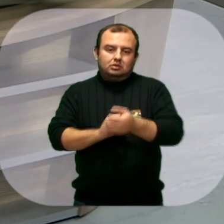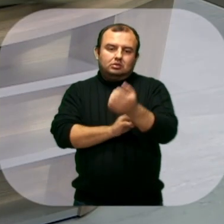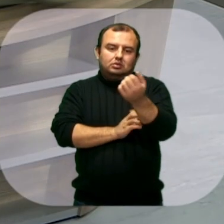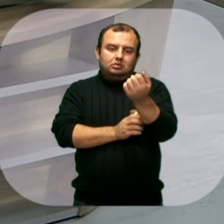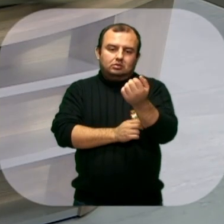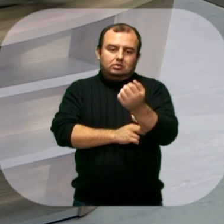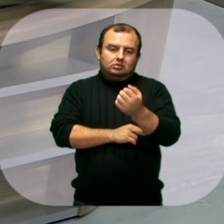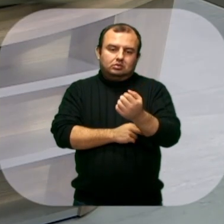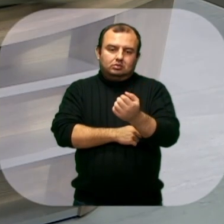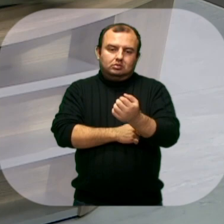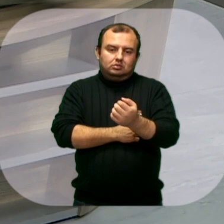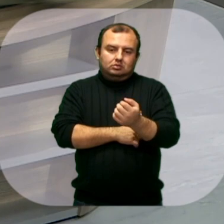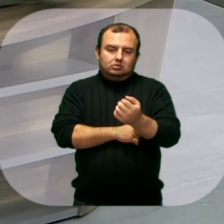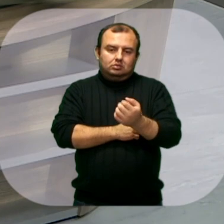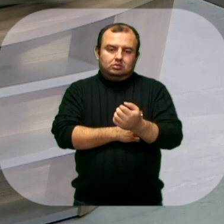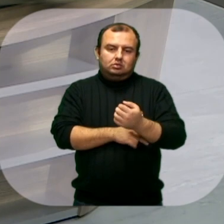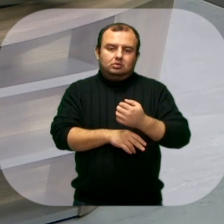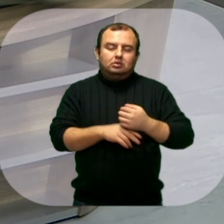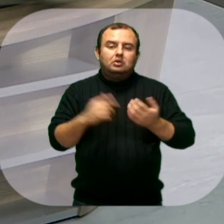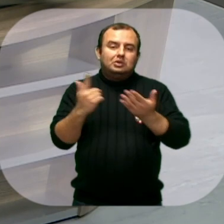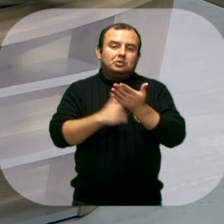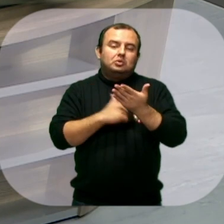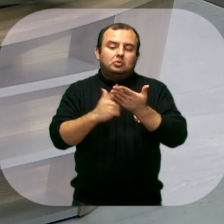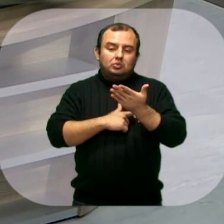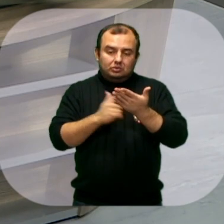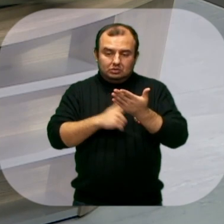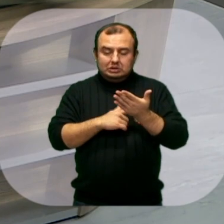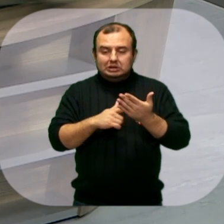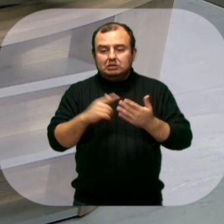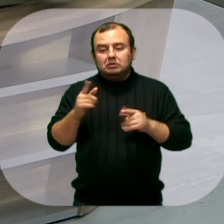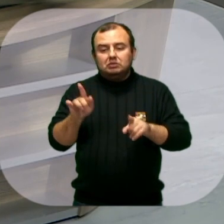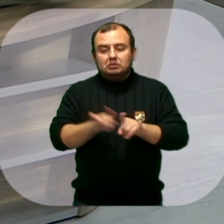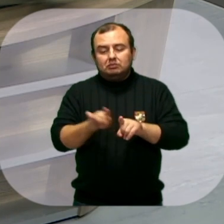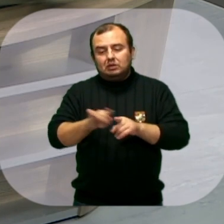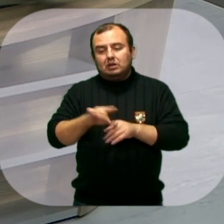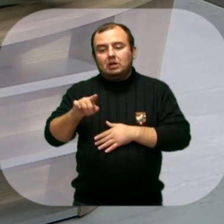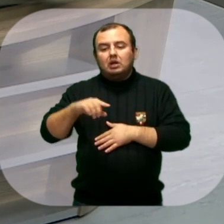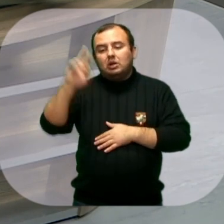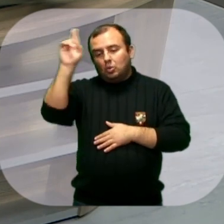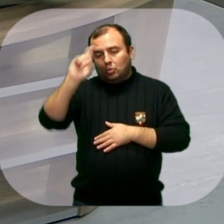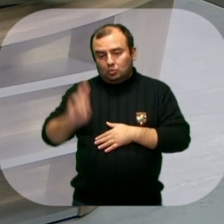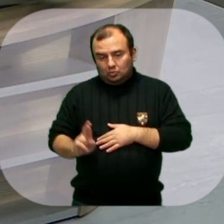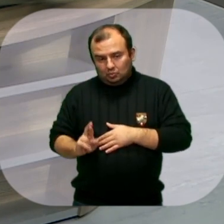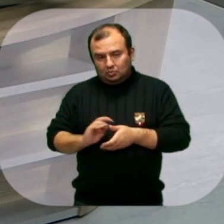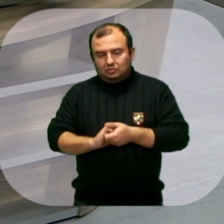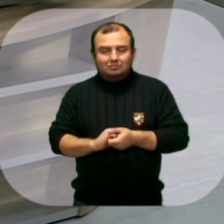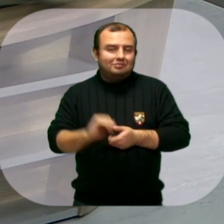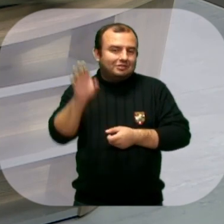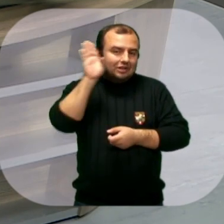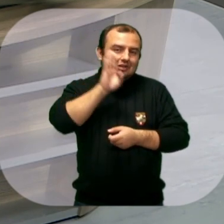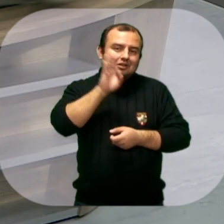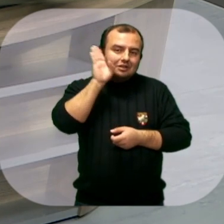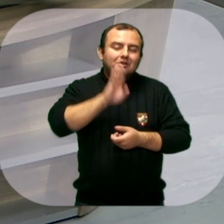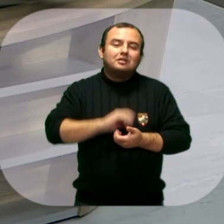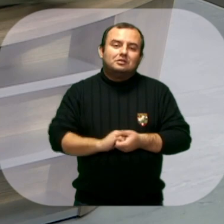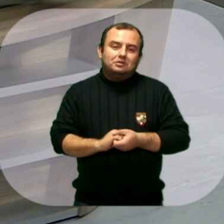Vocês têm o exemplar em russo? Uhum. Que